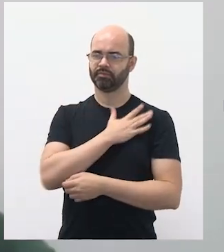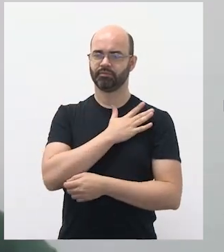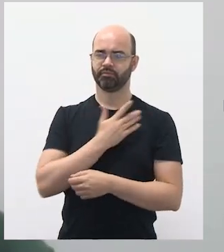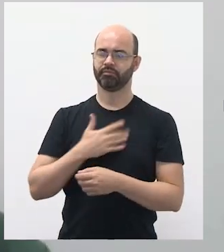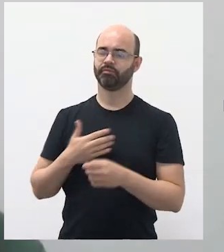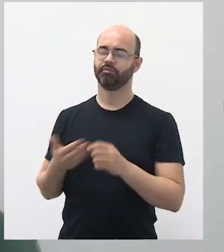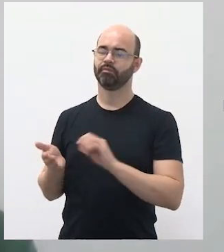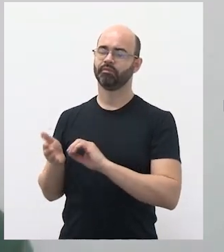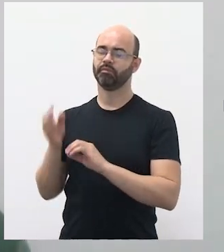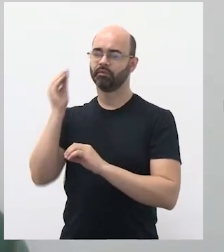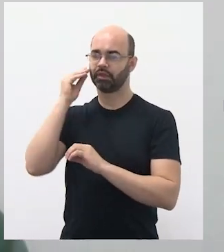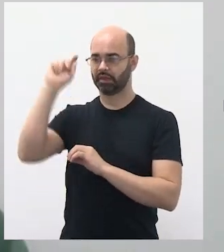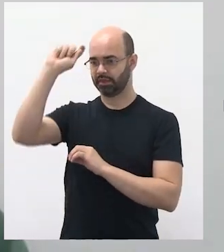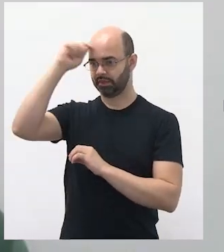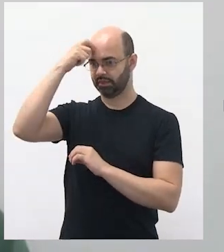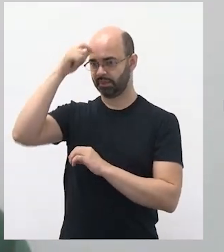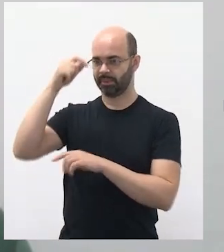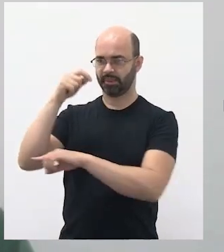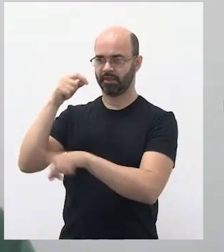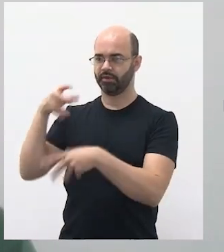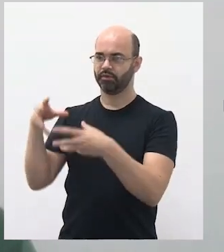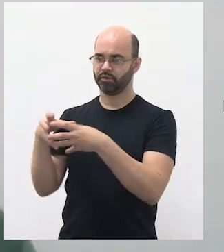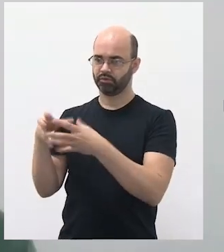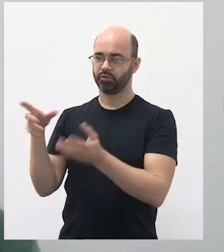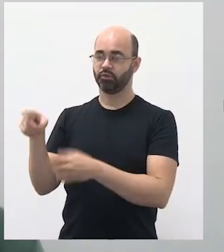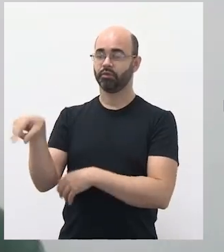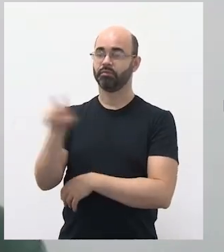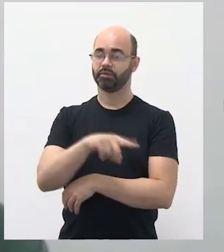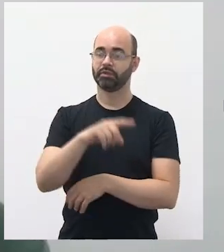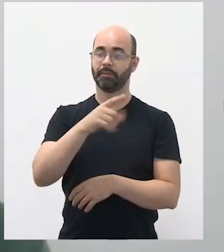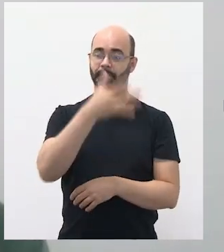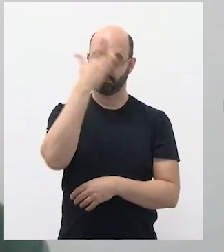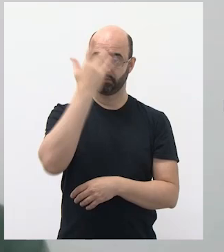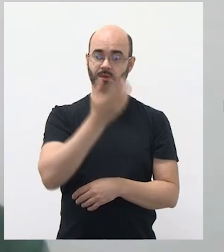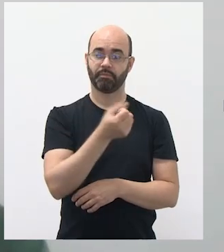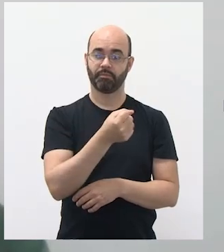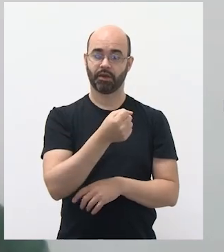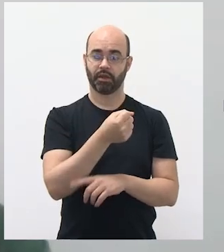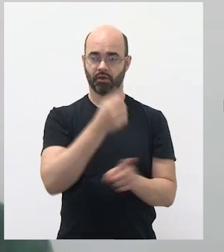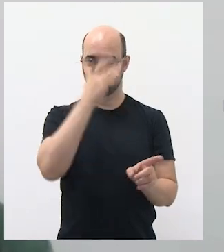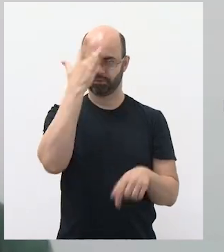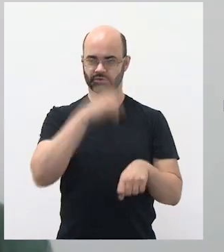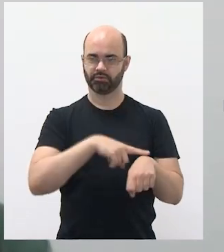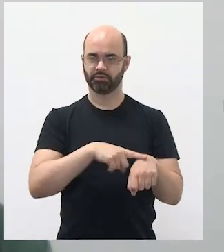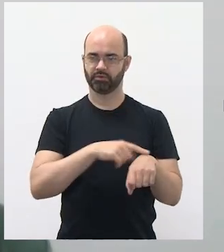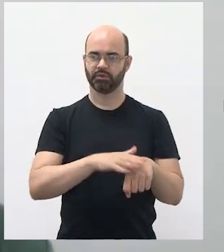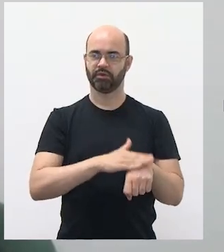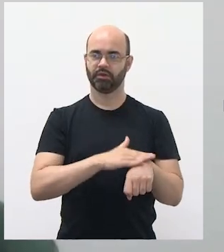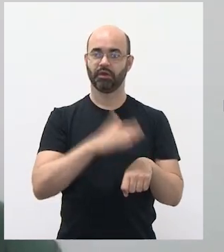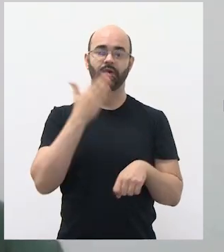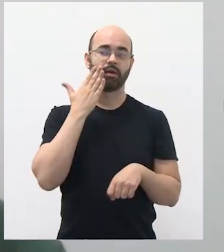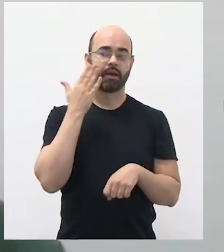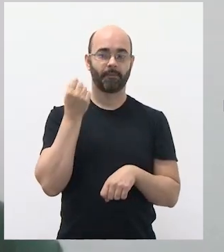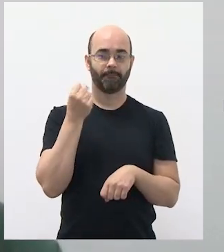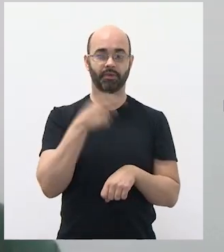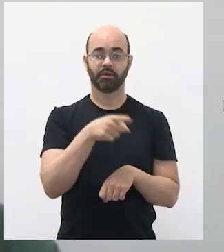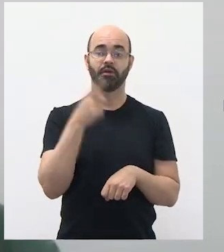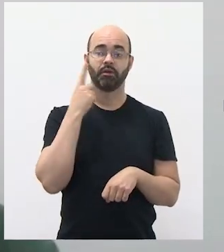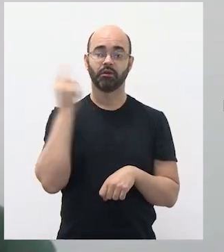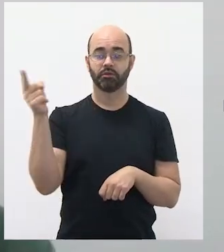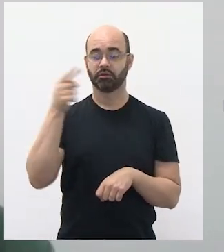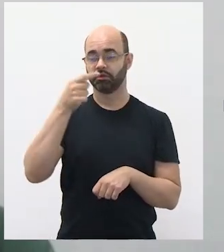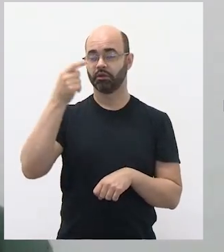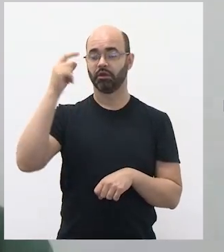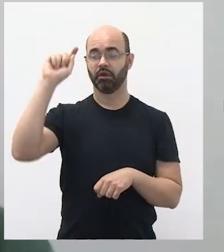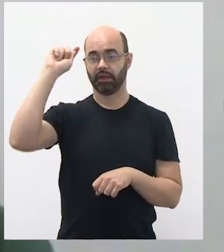os negros e despertar entre os brancos a consciência negra. Olha que importante, né? Falar de consciência negra é algo